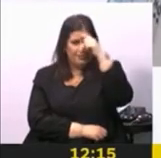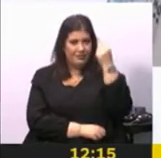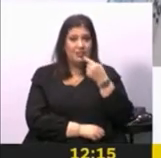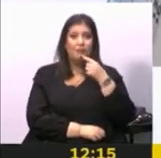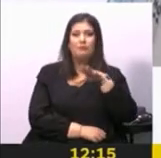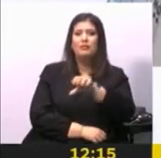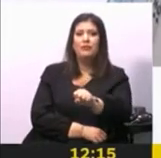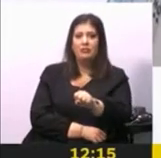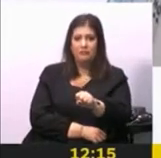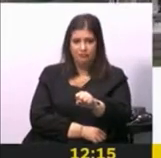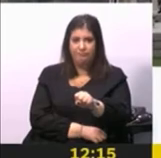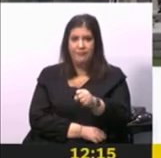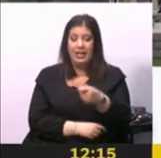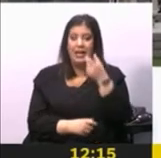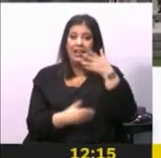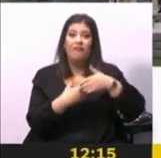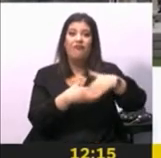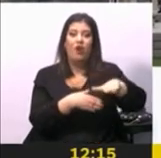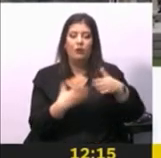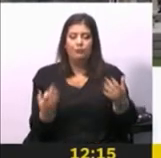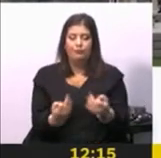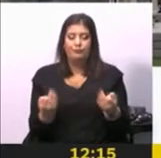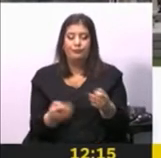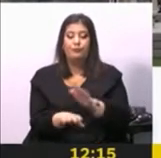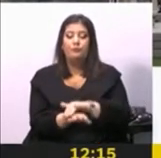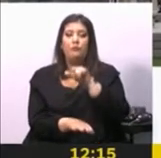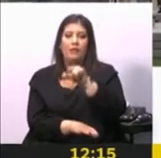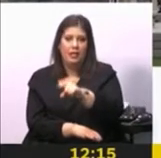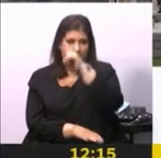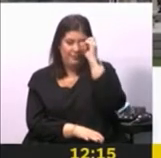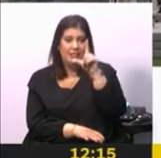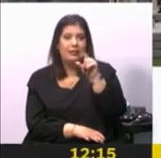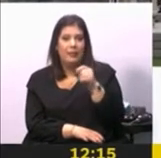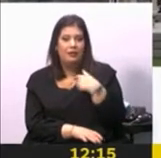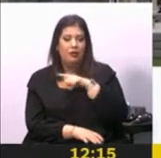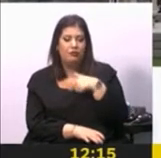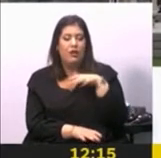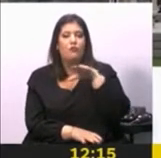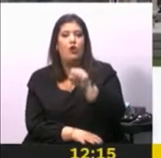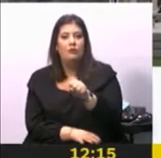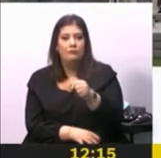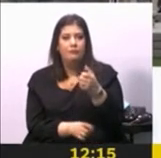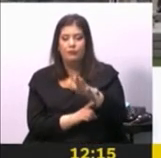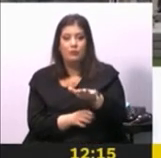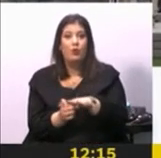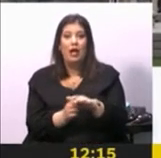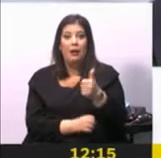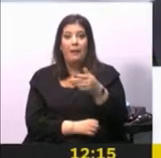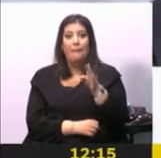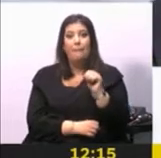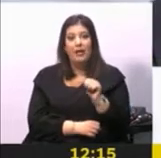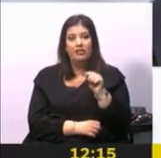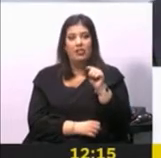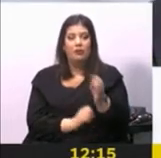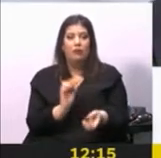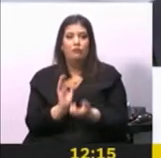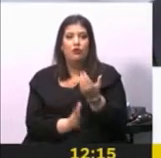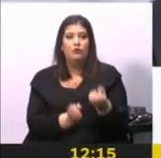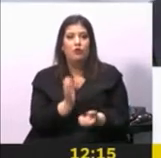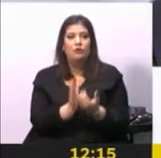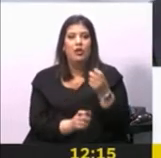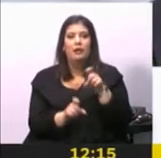eu. É também por isso mais difícil. Nós sabemos que, por exemplo, no caso BES, eram criadas